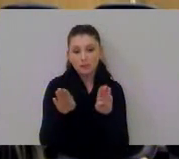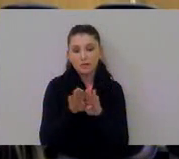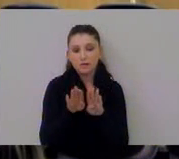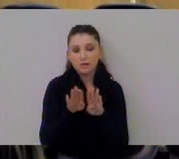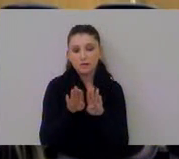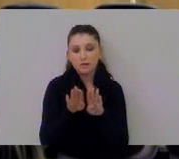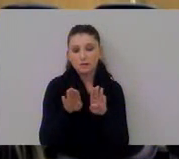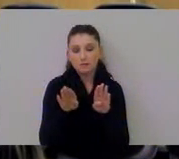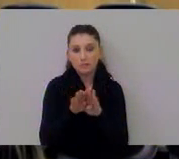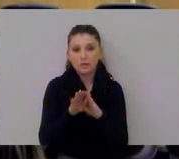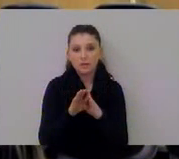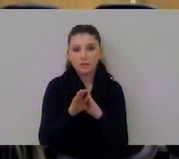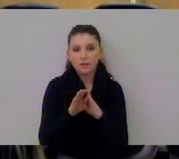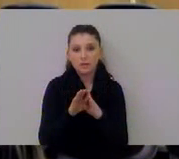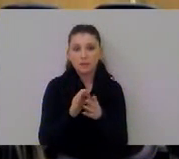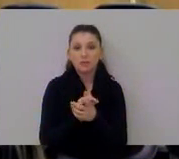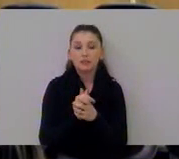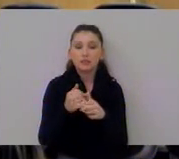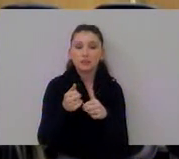Estive também